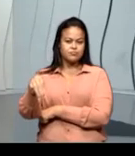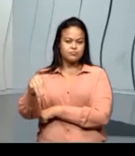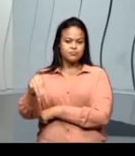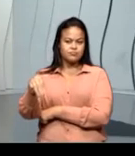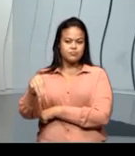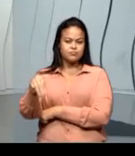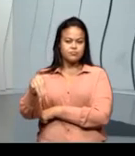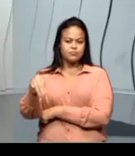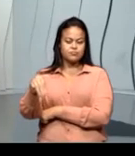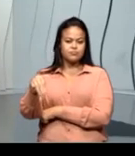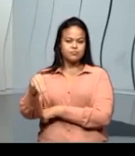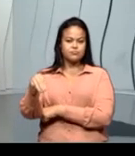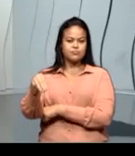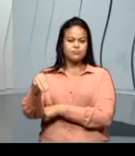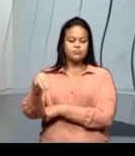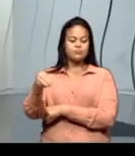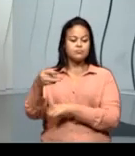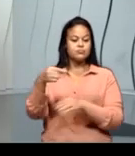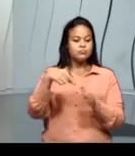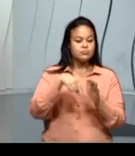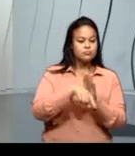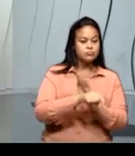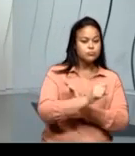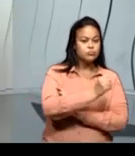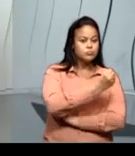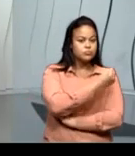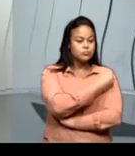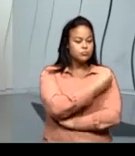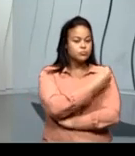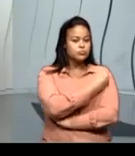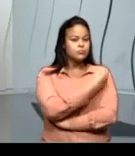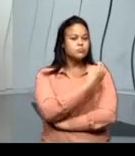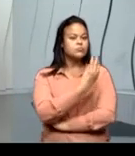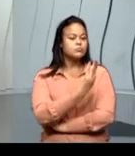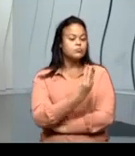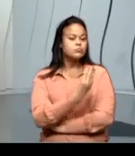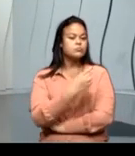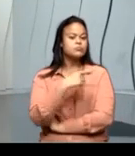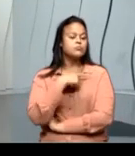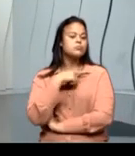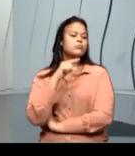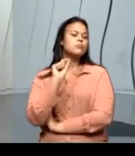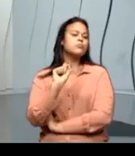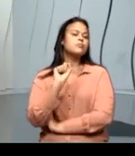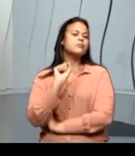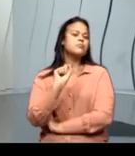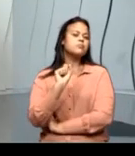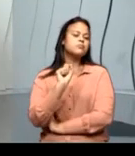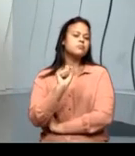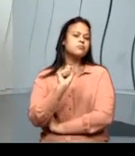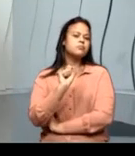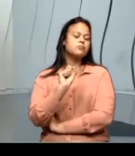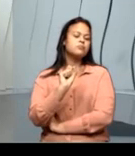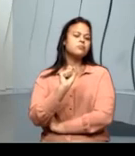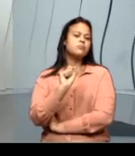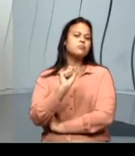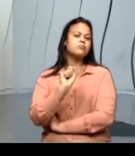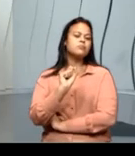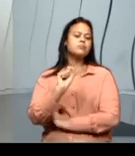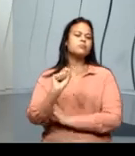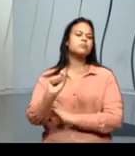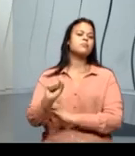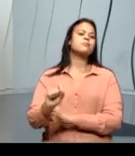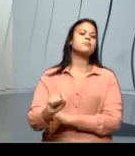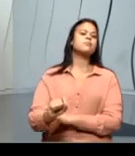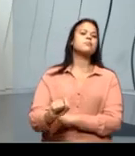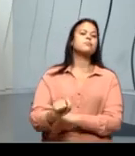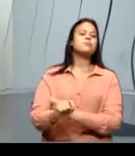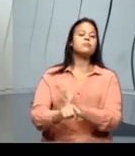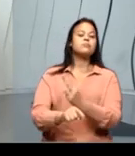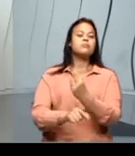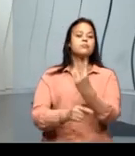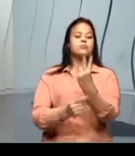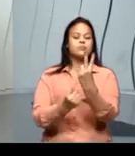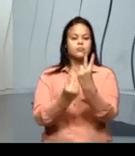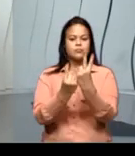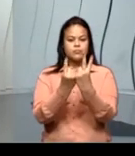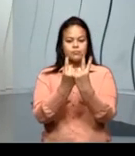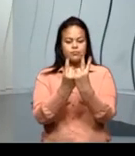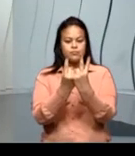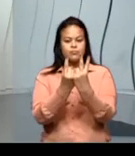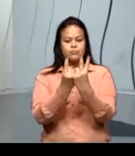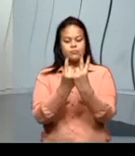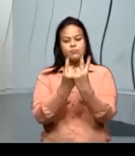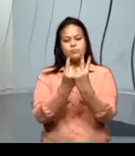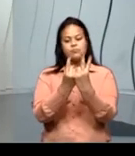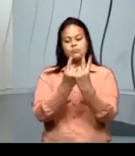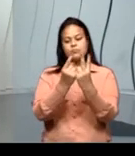na questão número 3, o que nós temos é um vetor horizontal